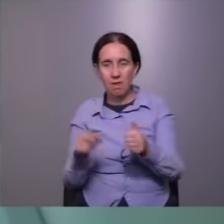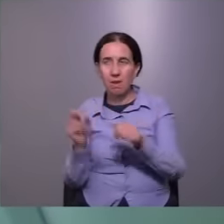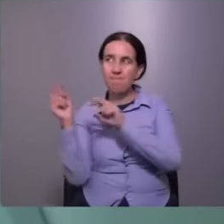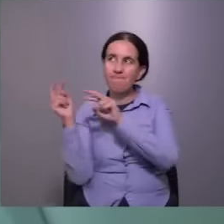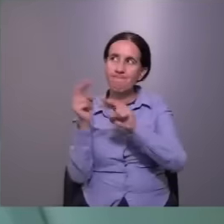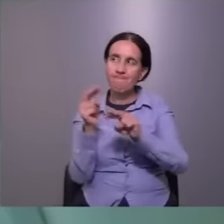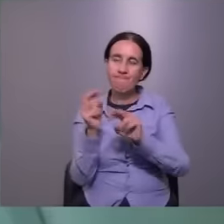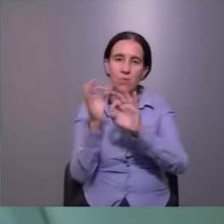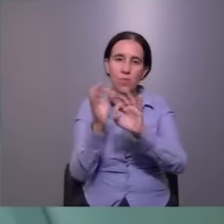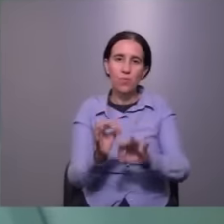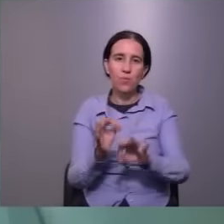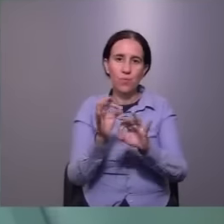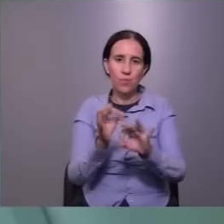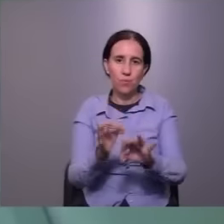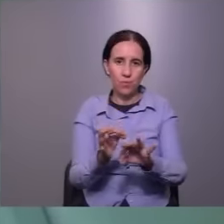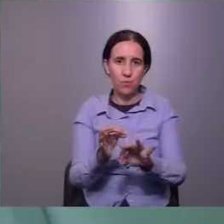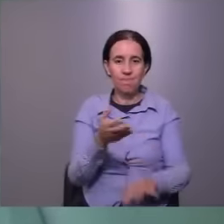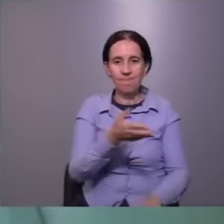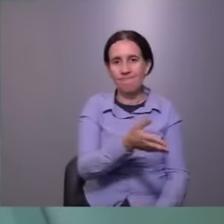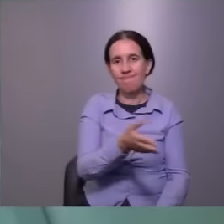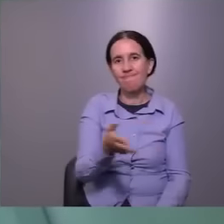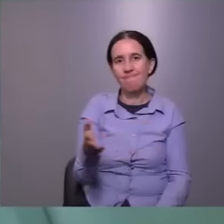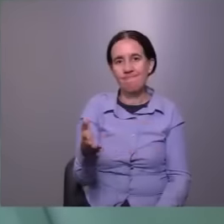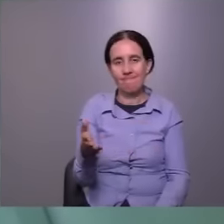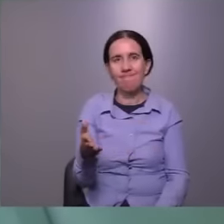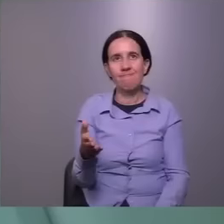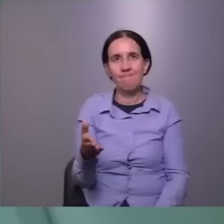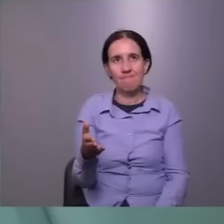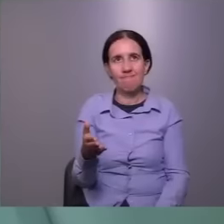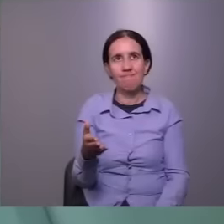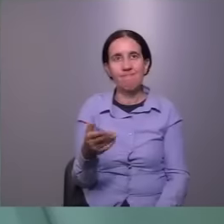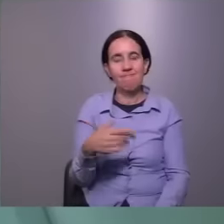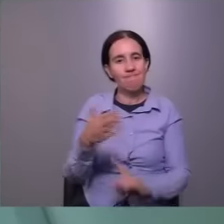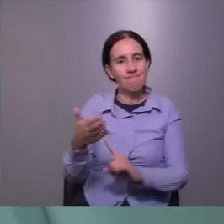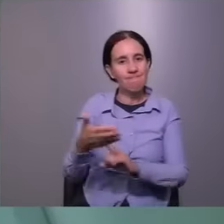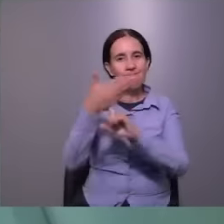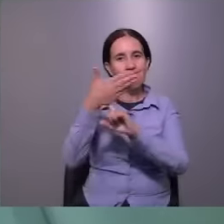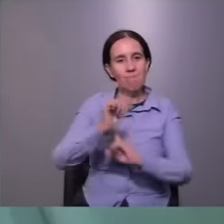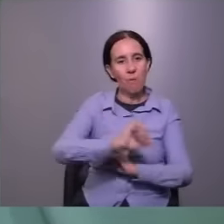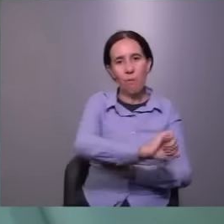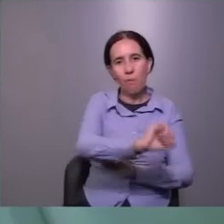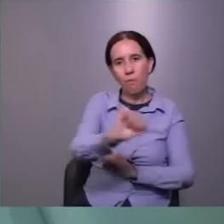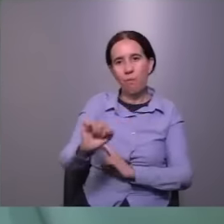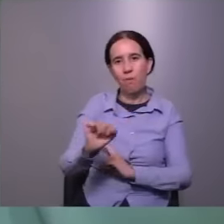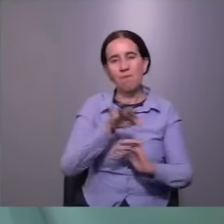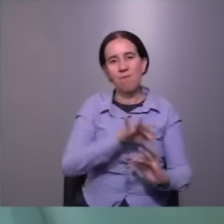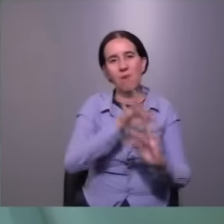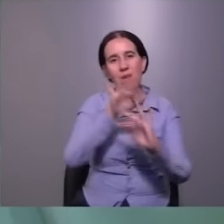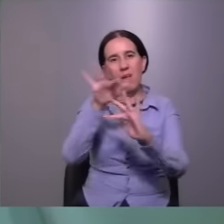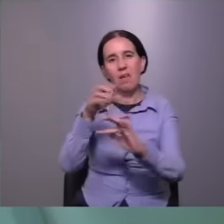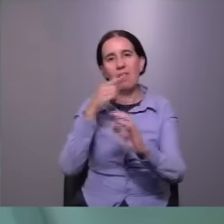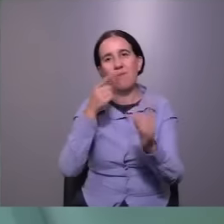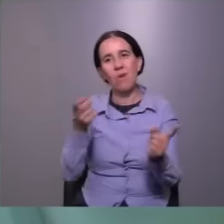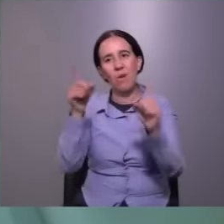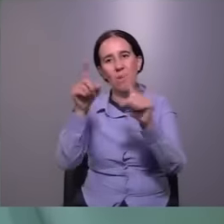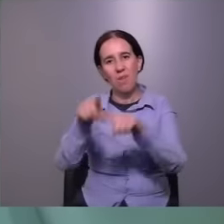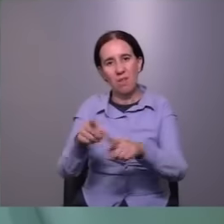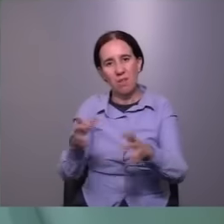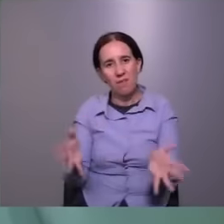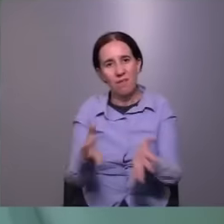e para as crianças separadas das suas famílias. Concedei-lhes o